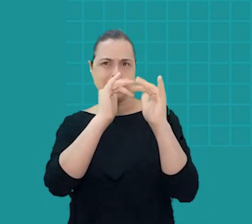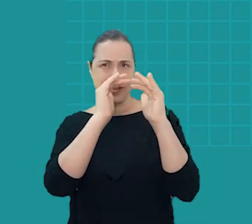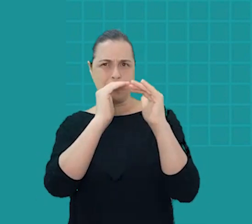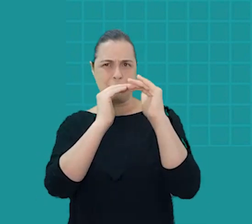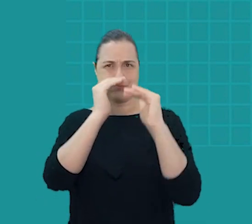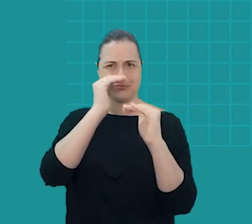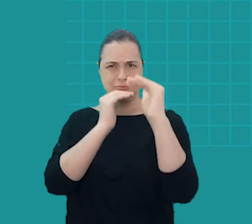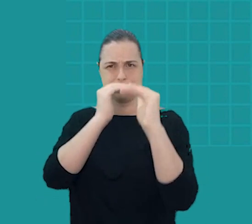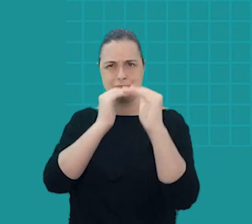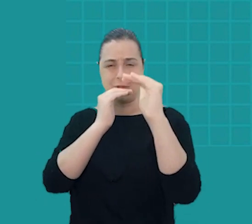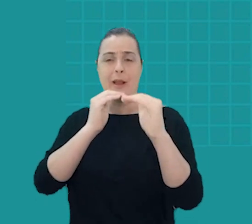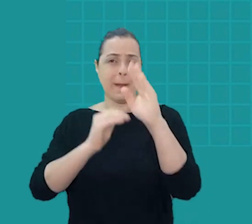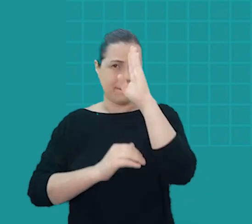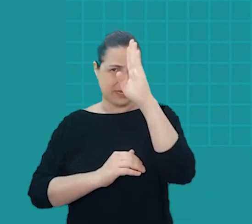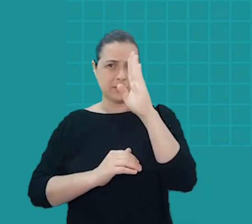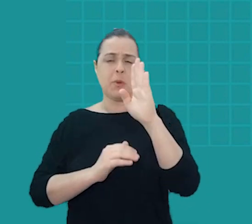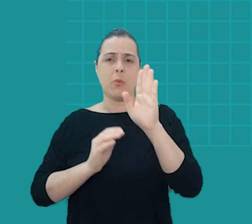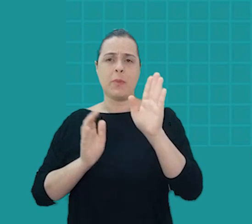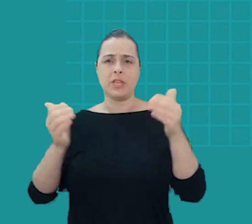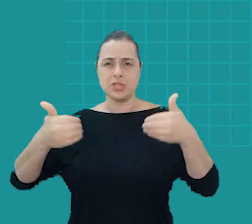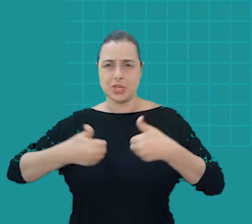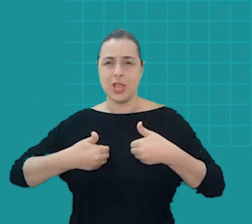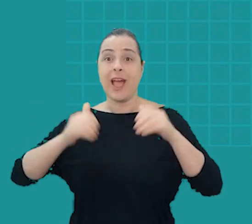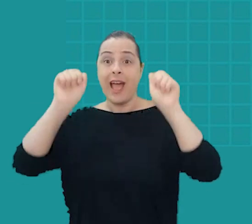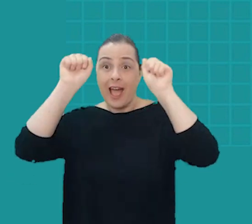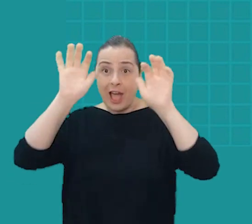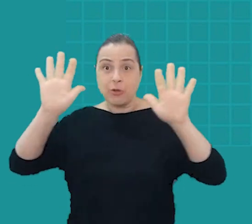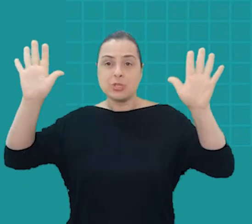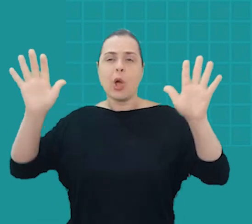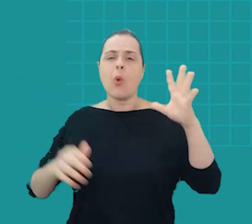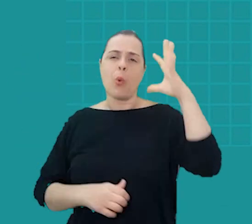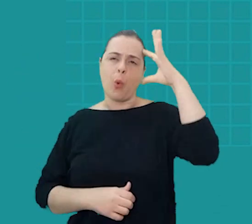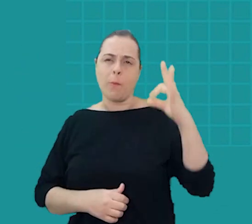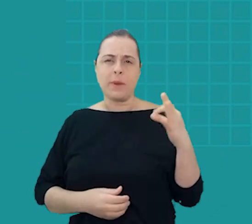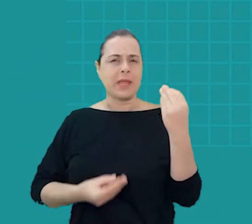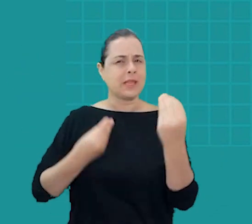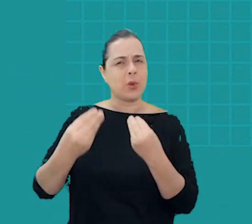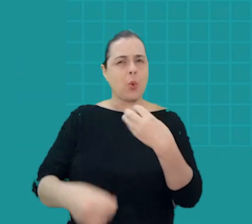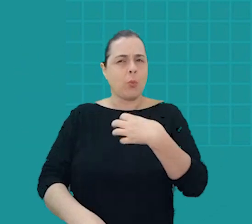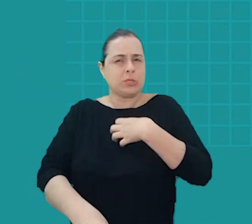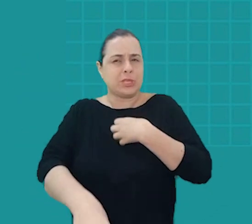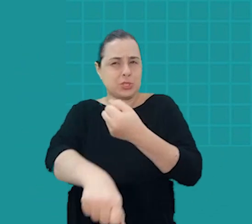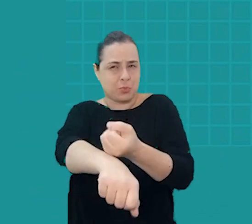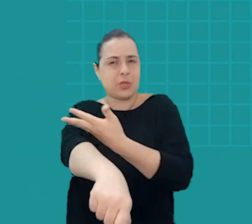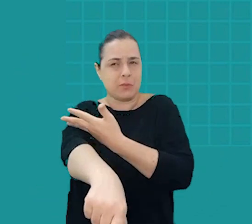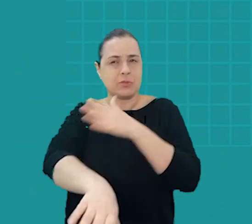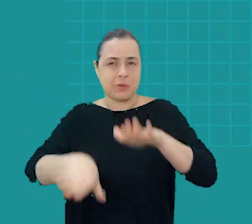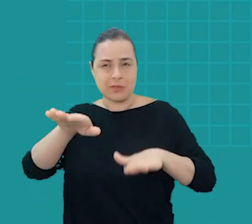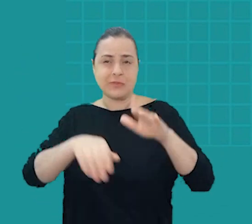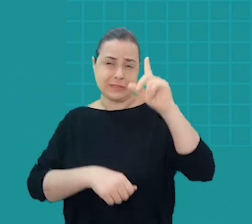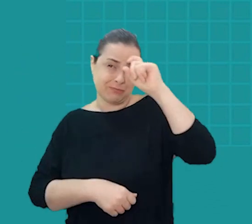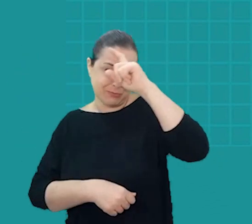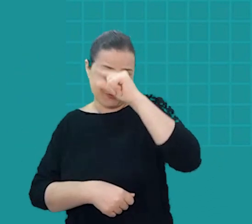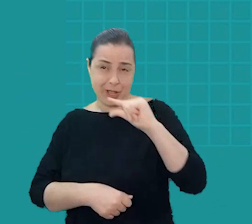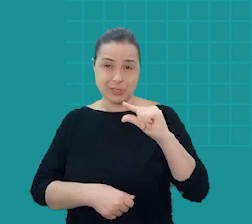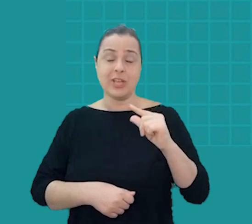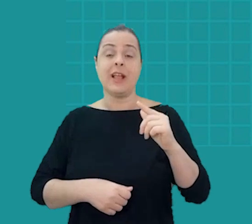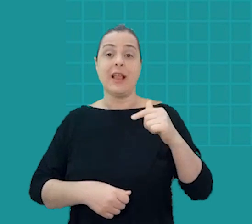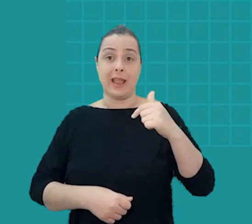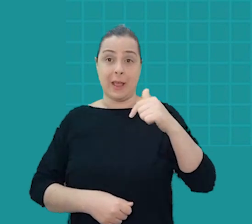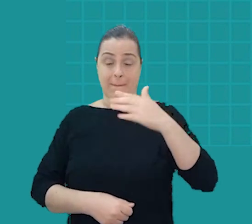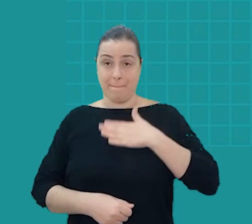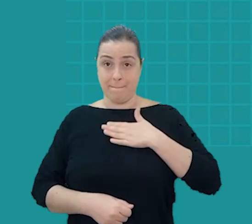e surdos, entenderem os sentimentos, que a gente tem um pouco de dificuldade. Eu estou aqui no meu escritório, que por enquanto